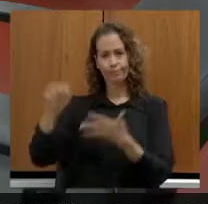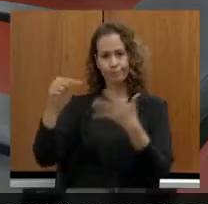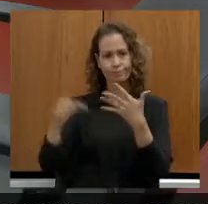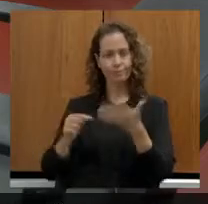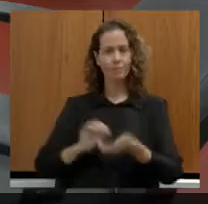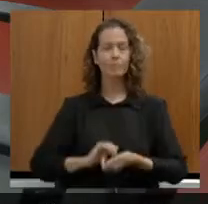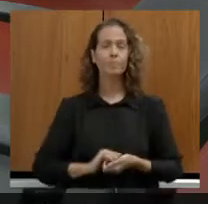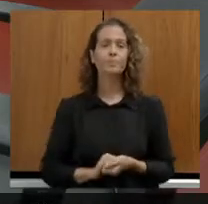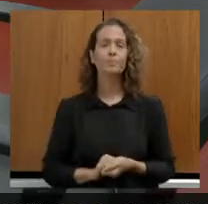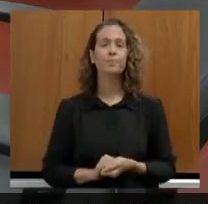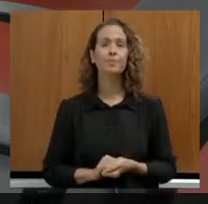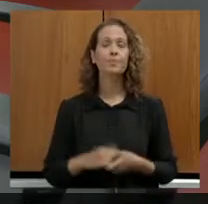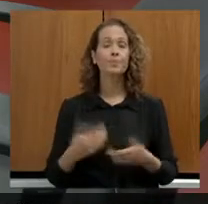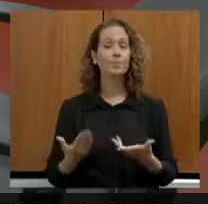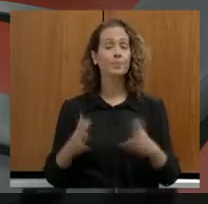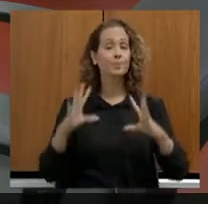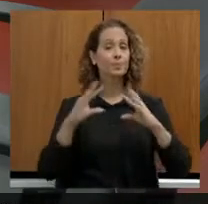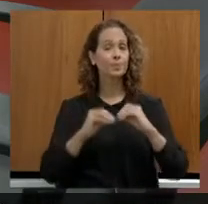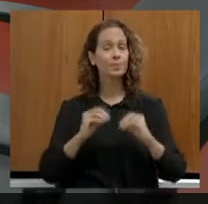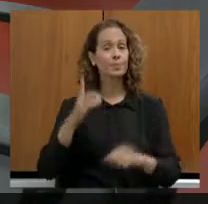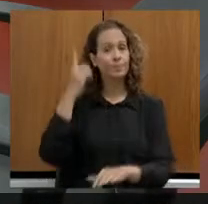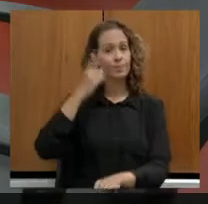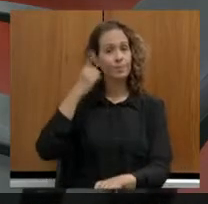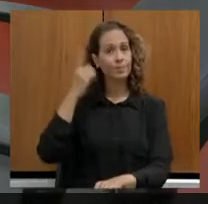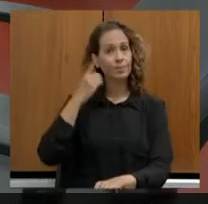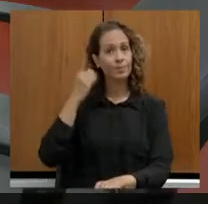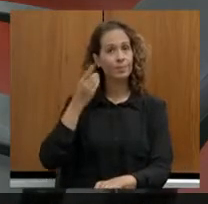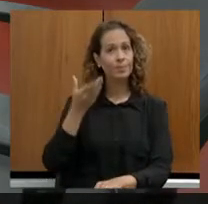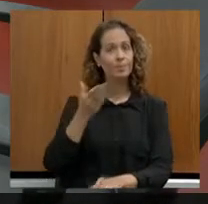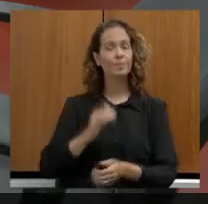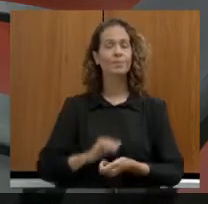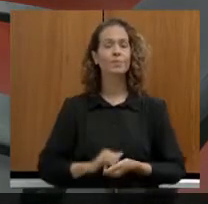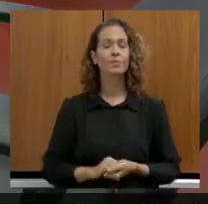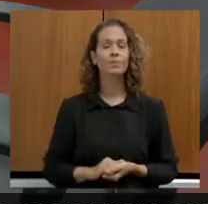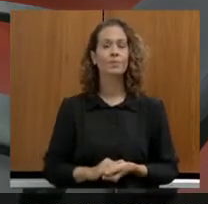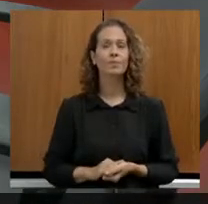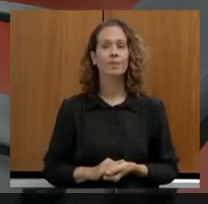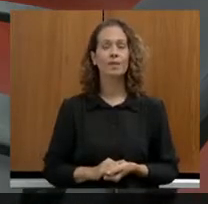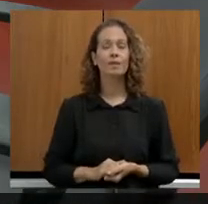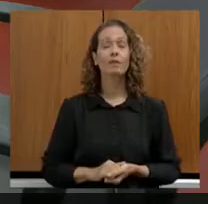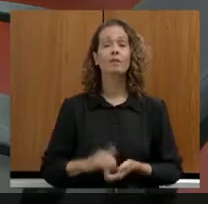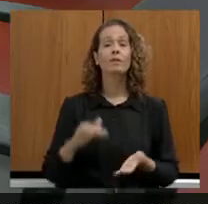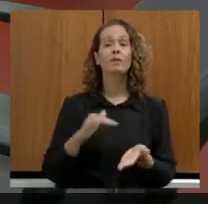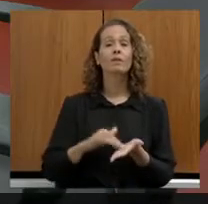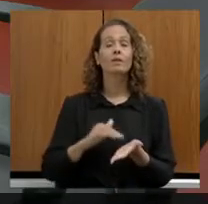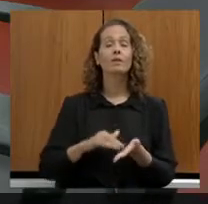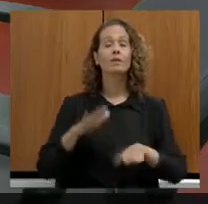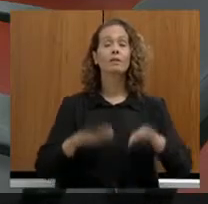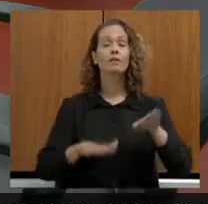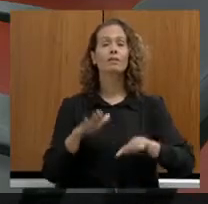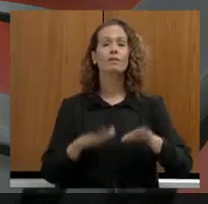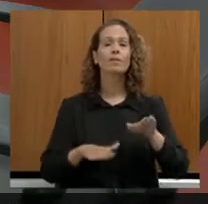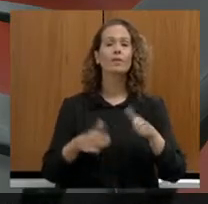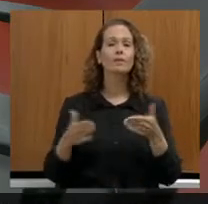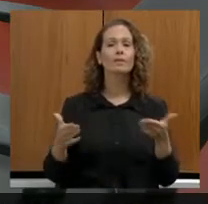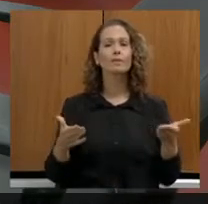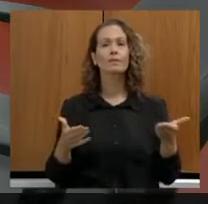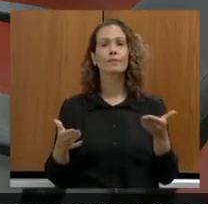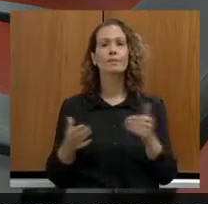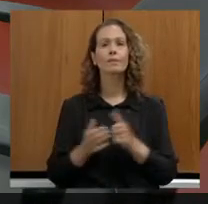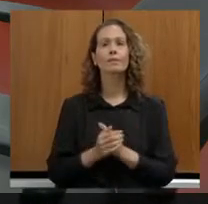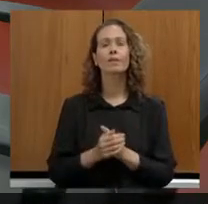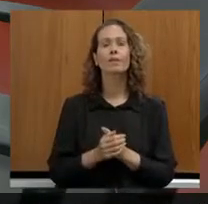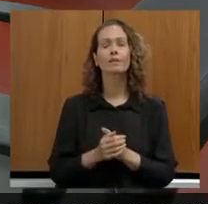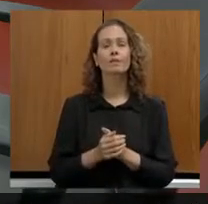eu devolvo a palavra para as considerações Deputado ele Grill secretário talvez aí pelo o